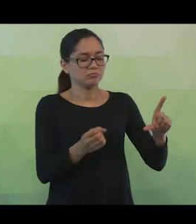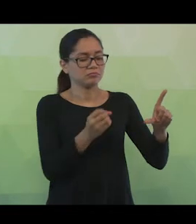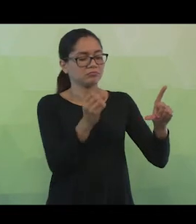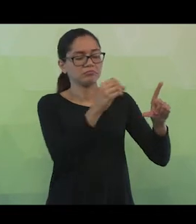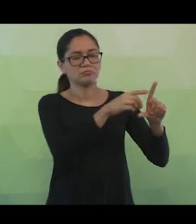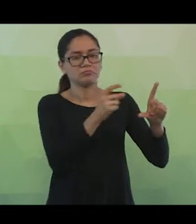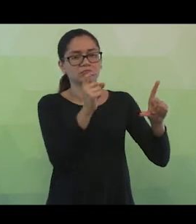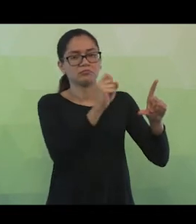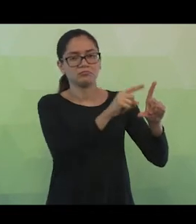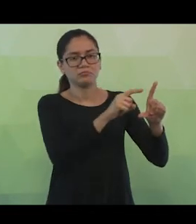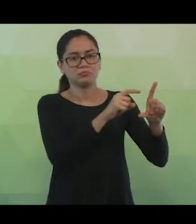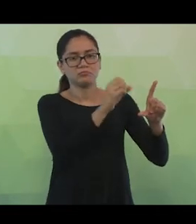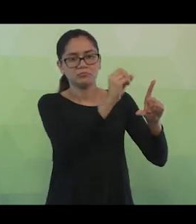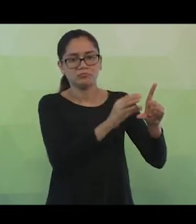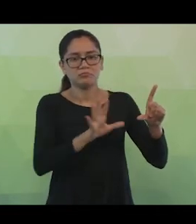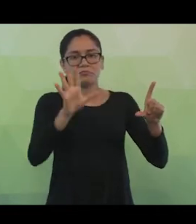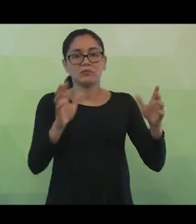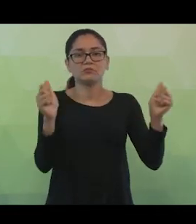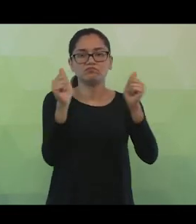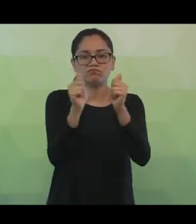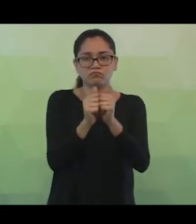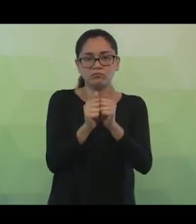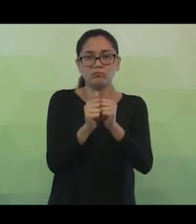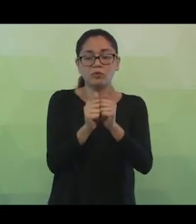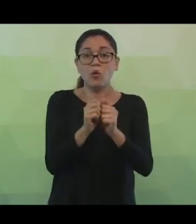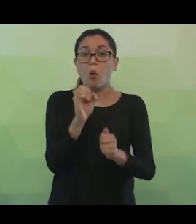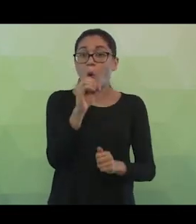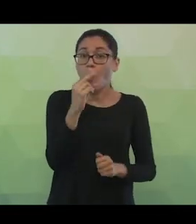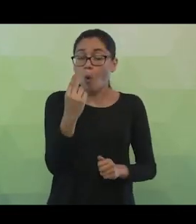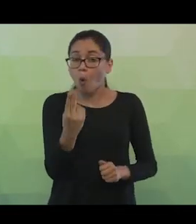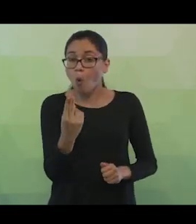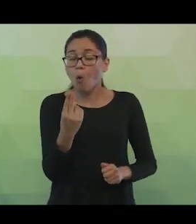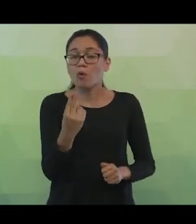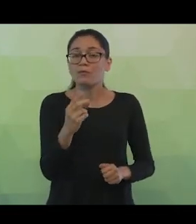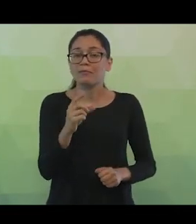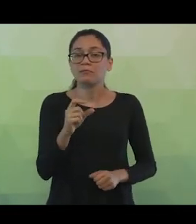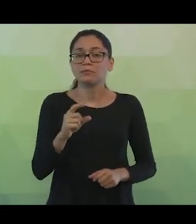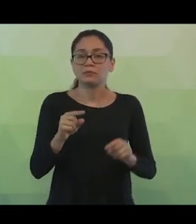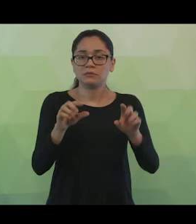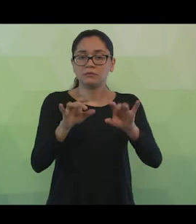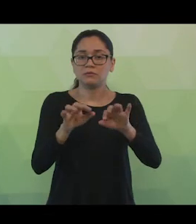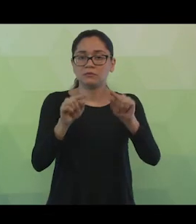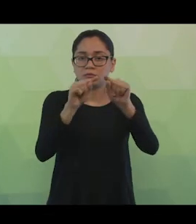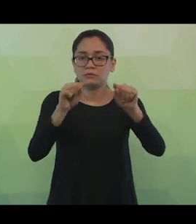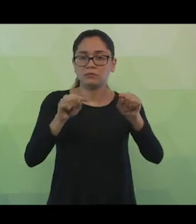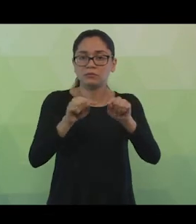compilar e executar, ou simplesmente apertar a tecla F11.